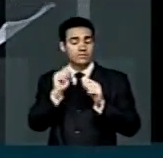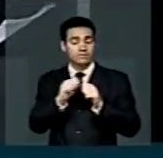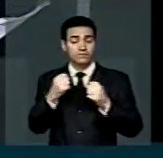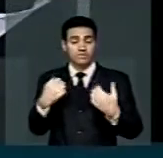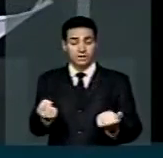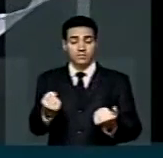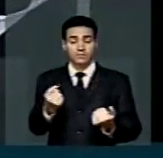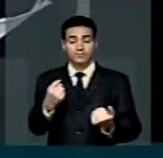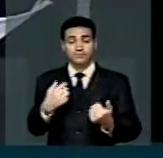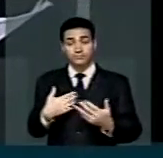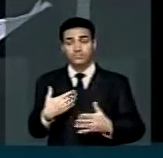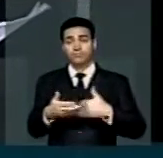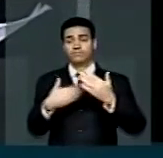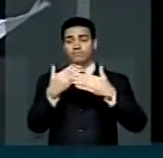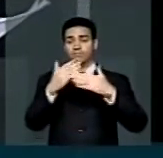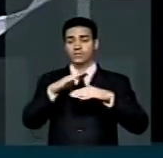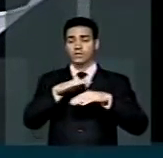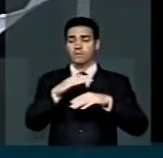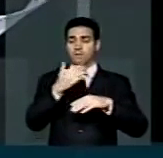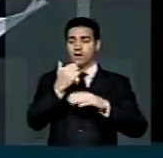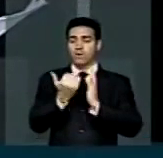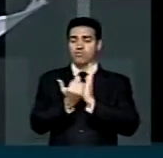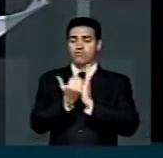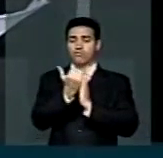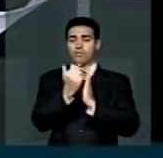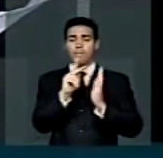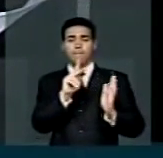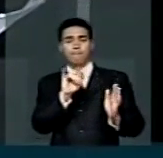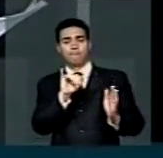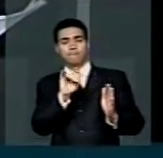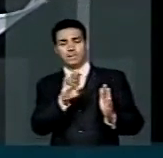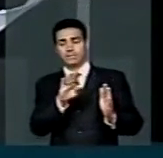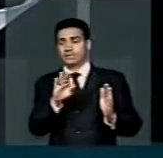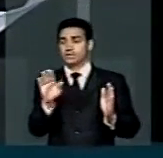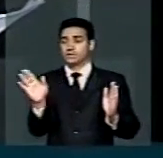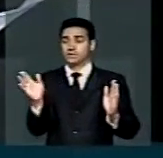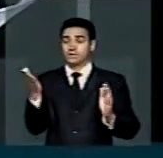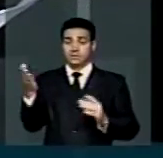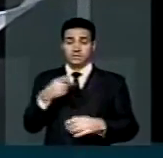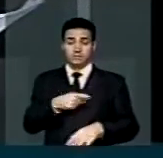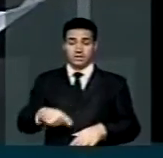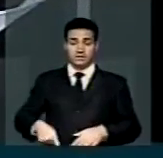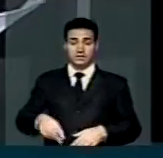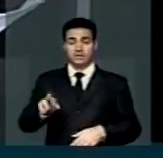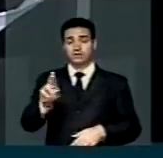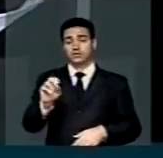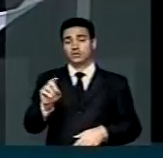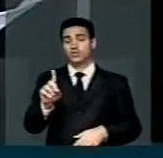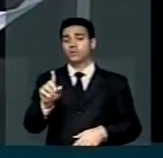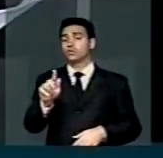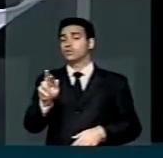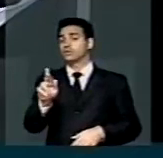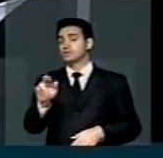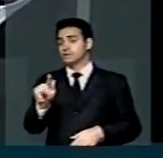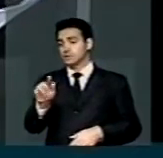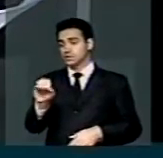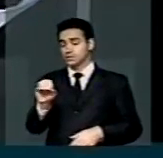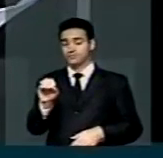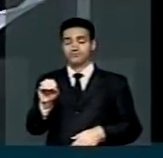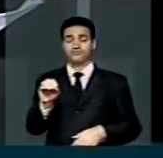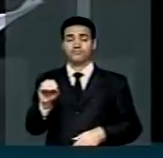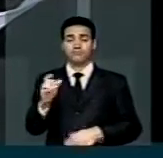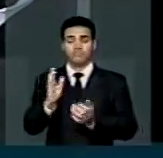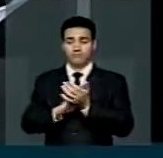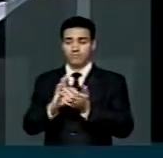possamos avançar no nosso PIB. E, através da presidência do nosso Rodrigo, nós queremos saudar todos que fazem a CONAGE,